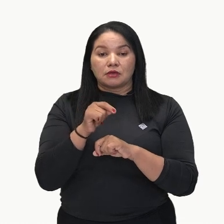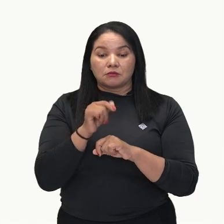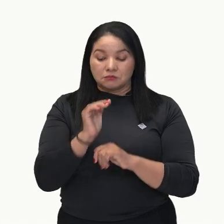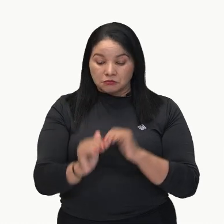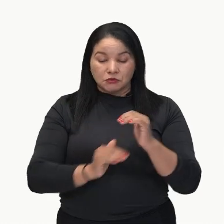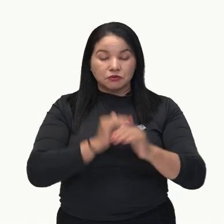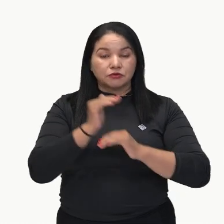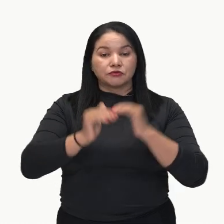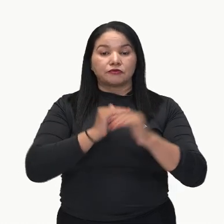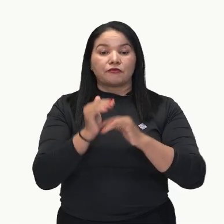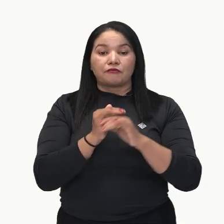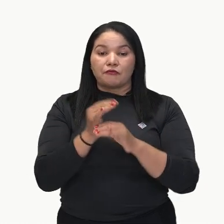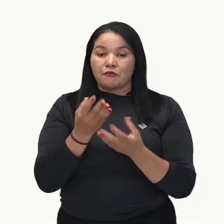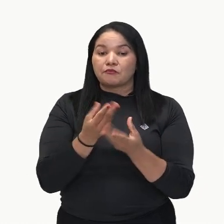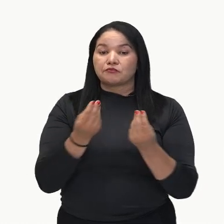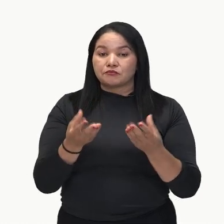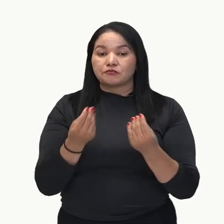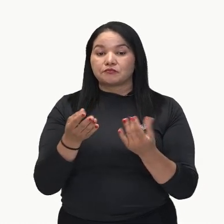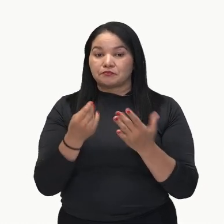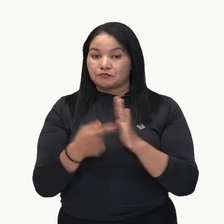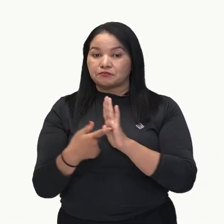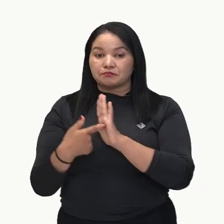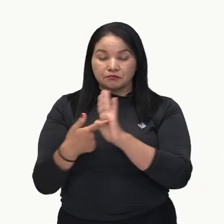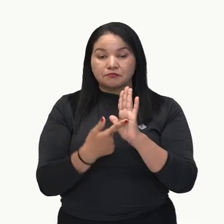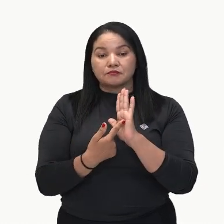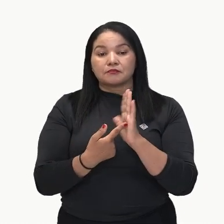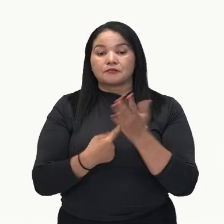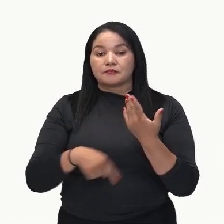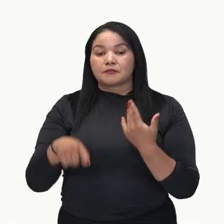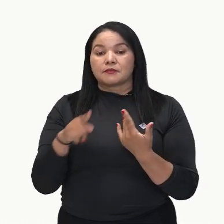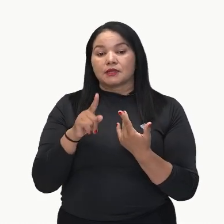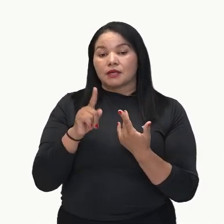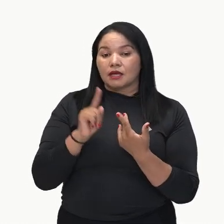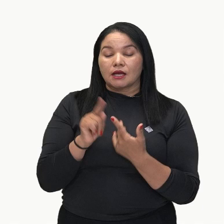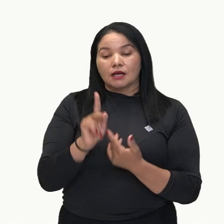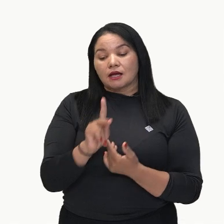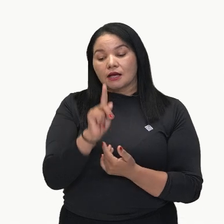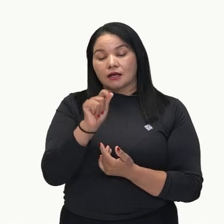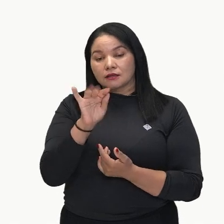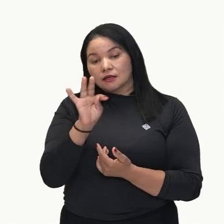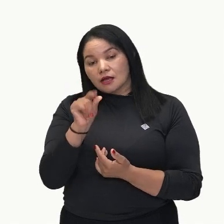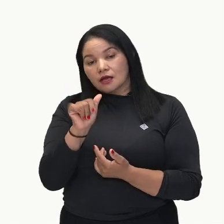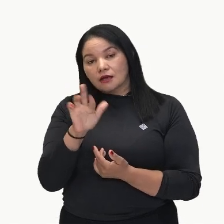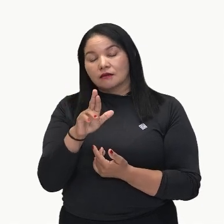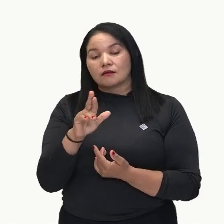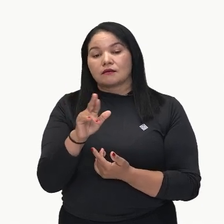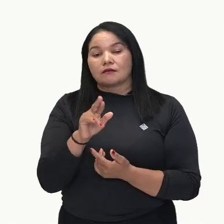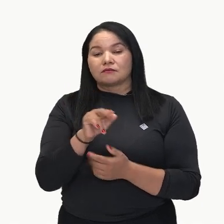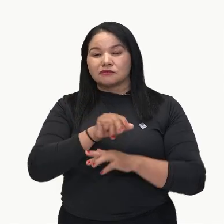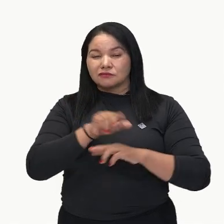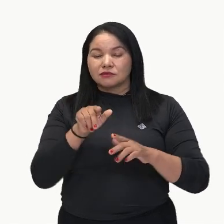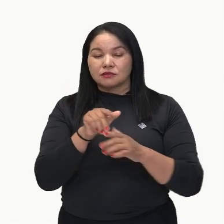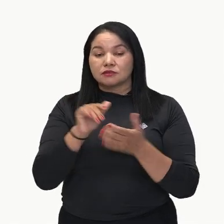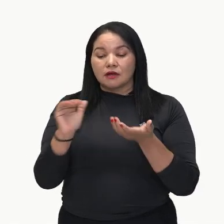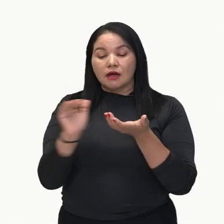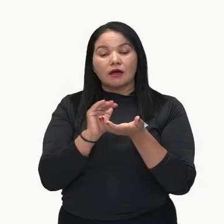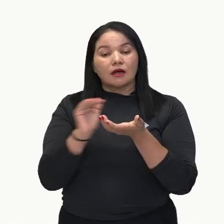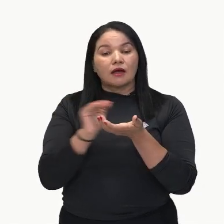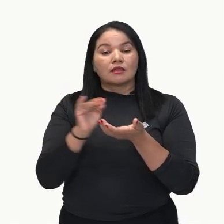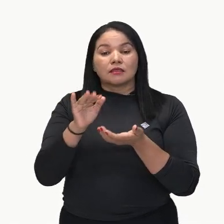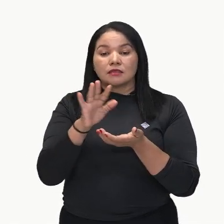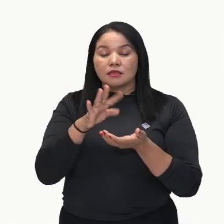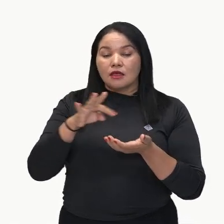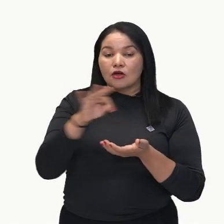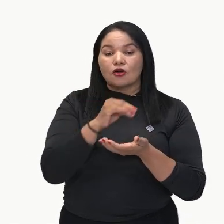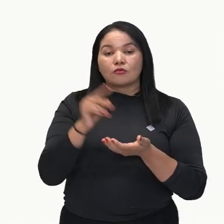desenvolvendo bastante, tendo grande destaque, como o Catar também. Então, essa região do Oriente Médio, né, ela acaba